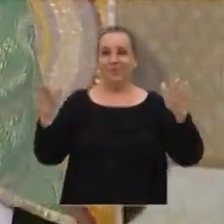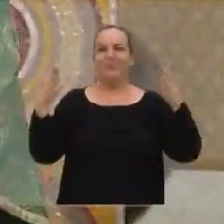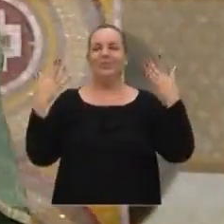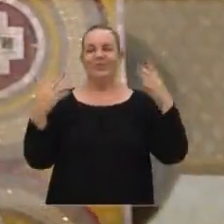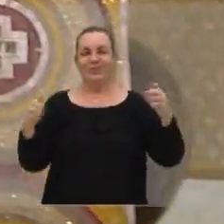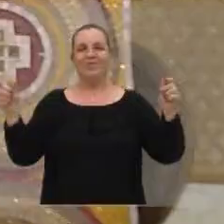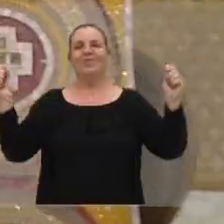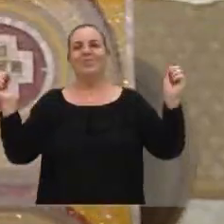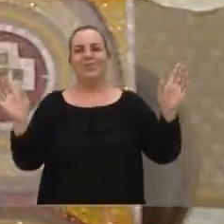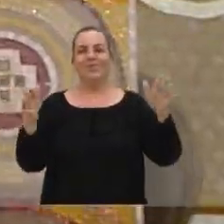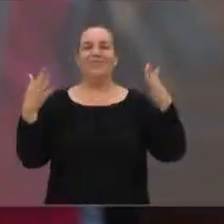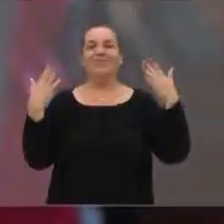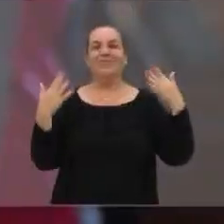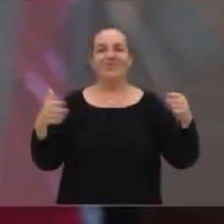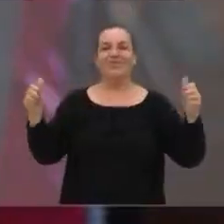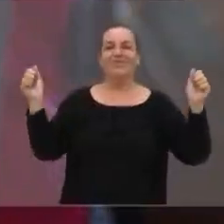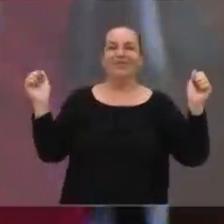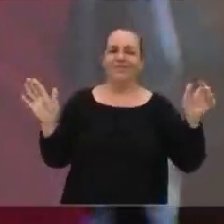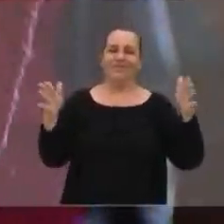aleluia,